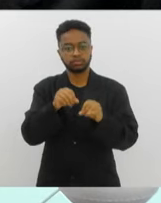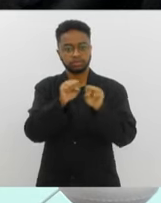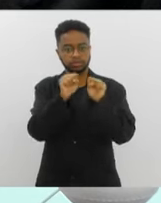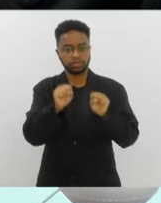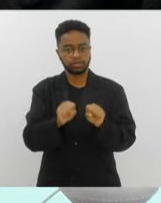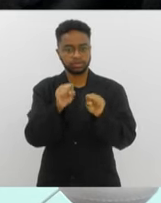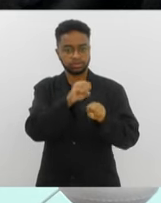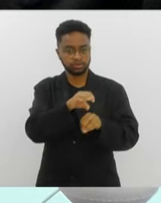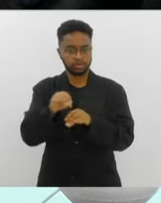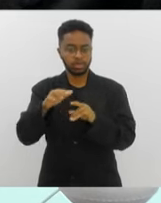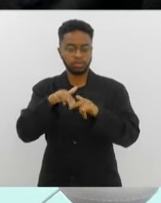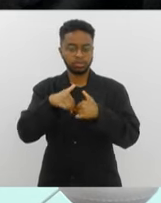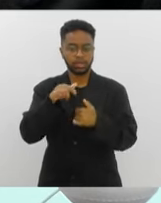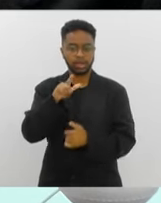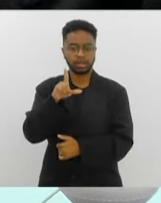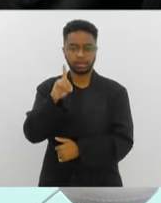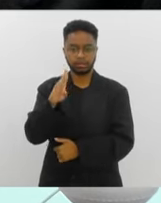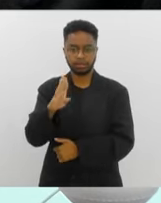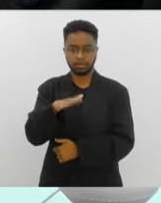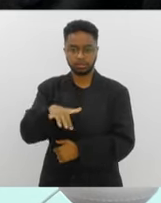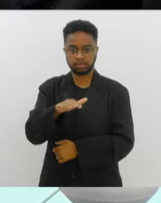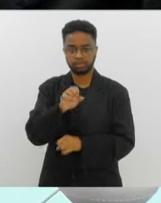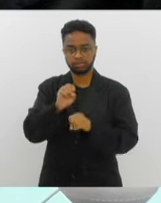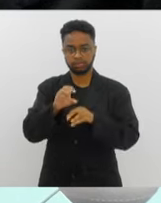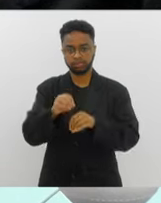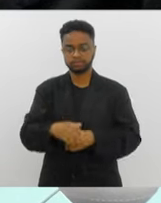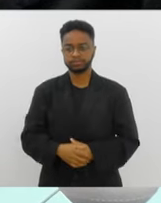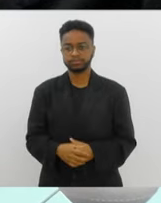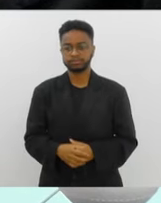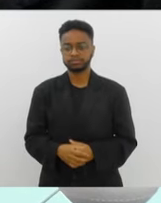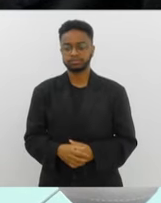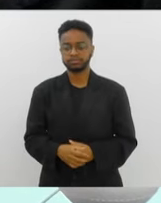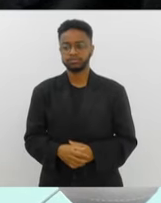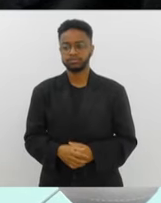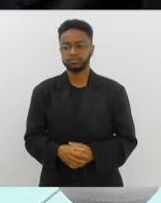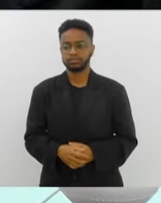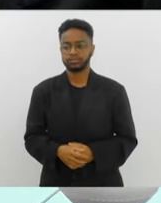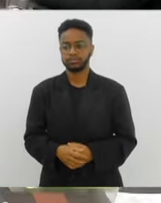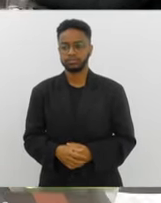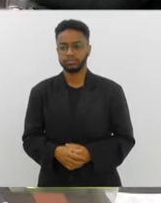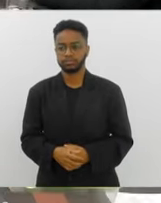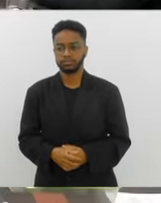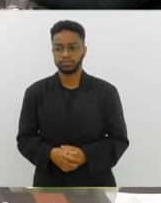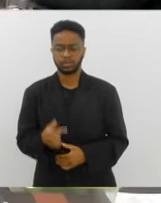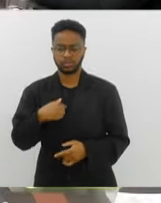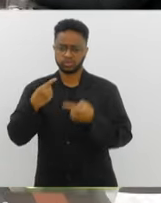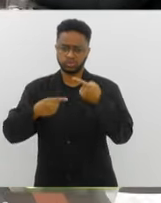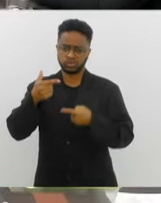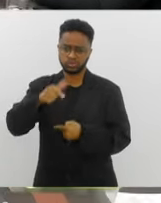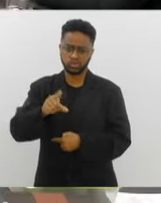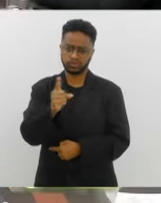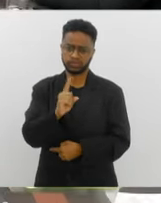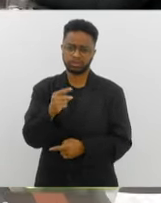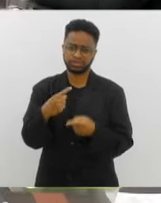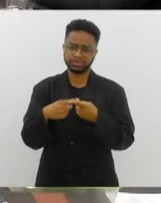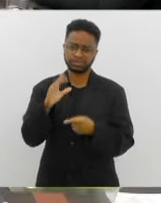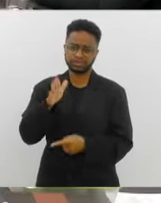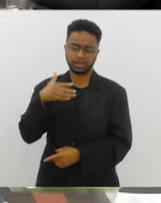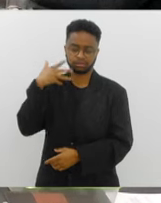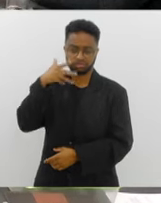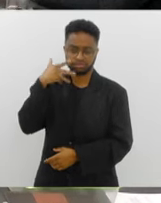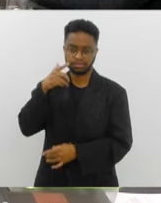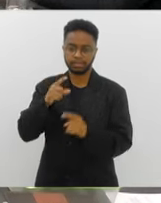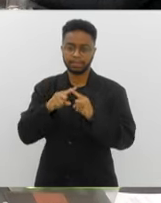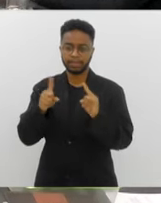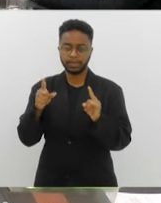da Lei de Diretrizes e Bases da Educação. Eu não vou nem discutir de novo, já usei a palavra para discutir, mas